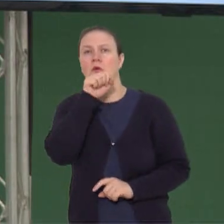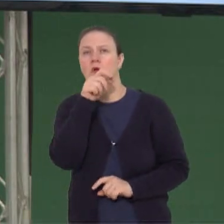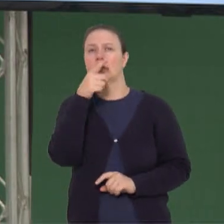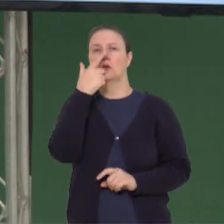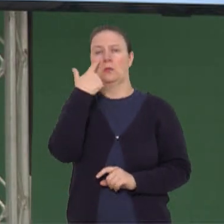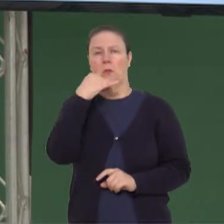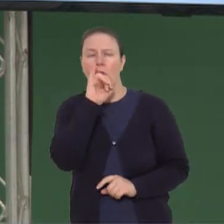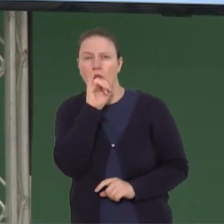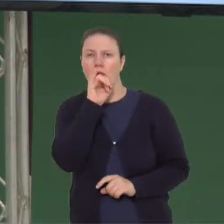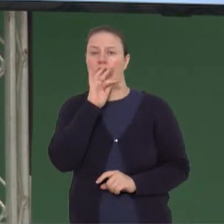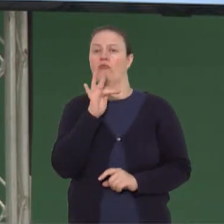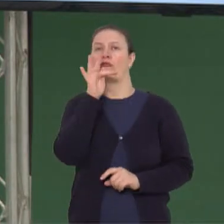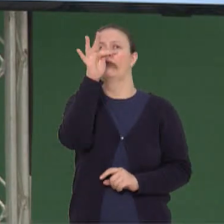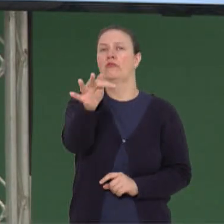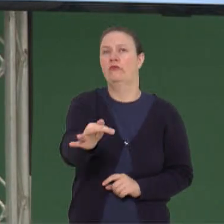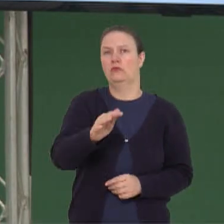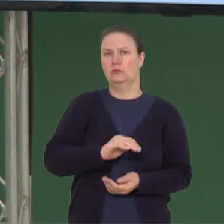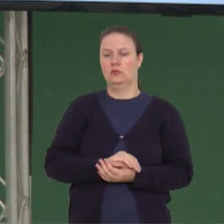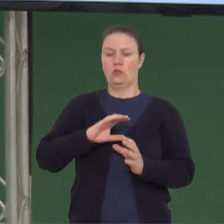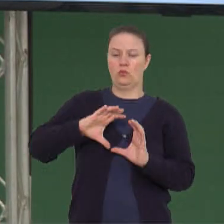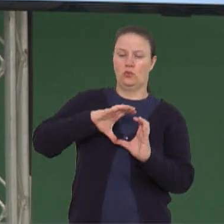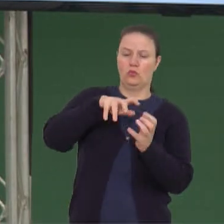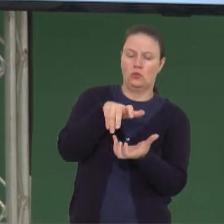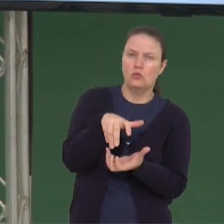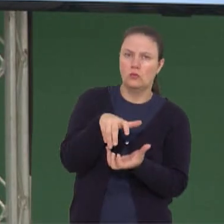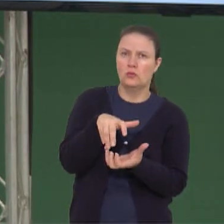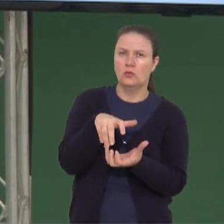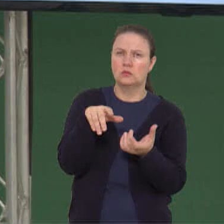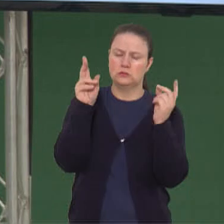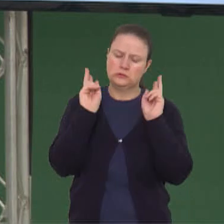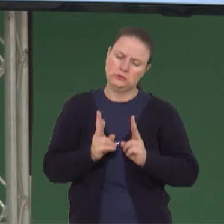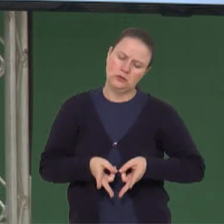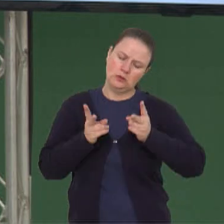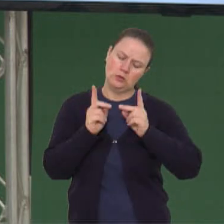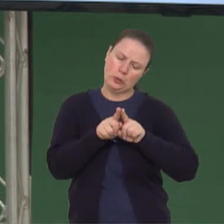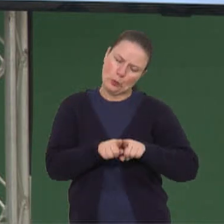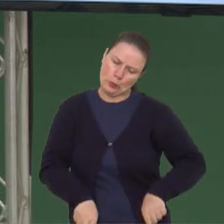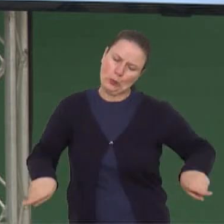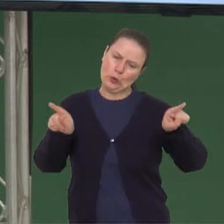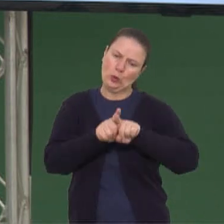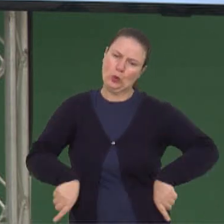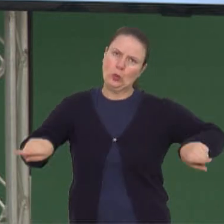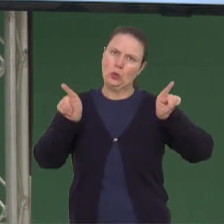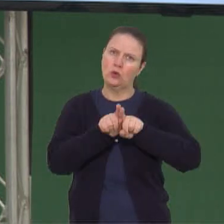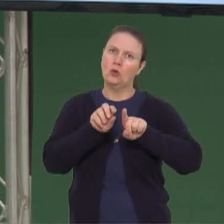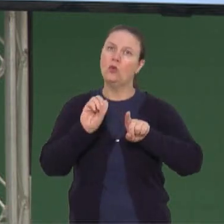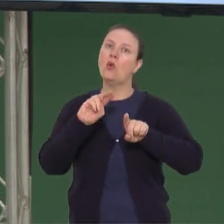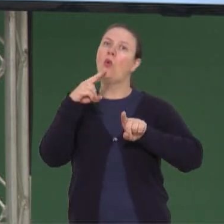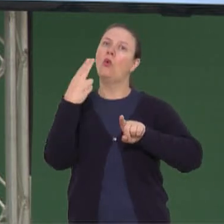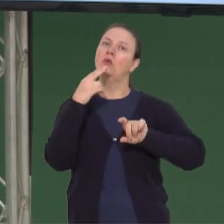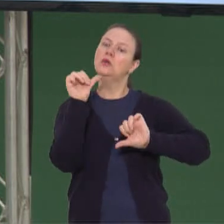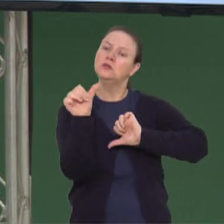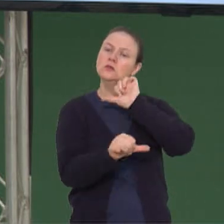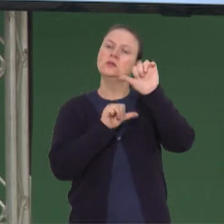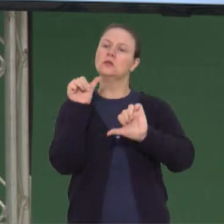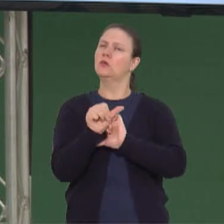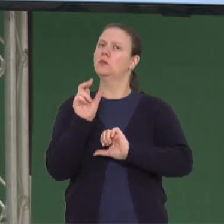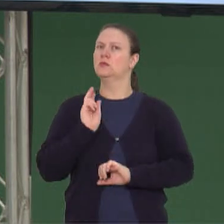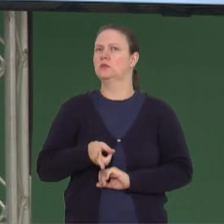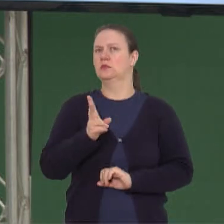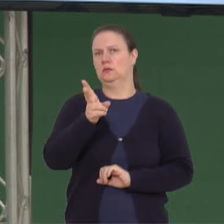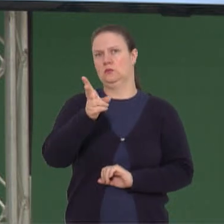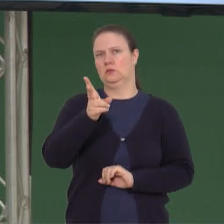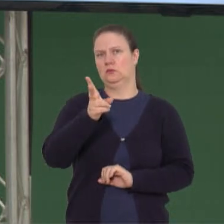qualquer área. O mundo é uma estabilidade ou o mundo é constante transformação? Isso é uma questão que vocês têm que levar para a vida,